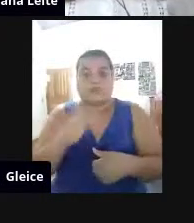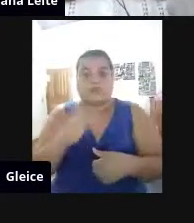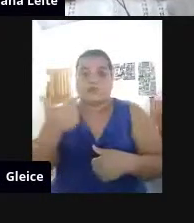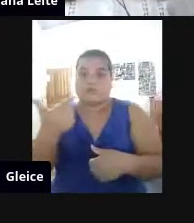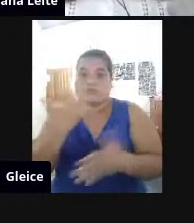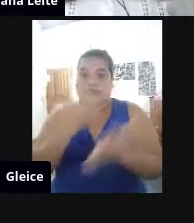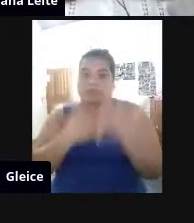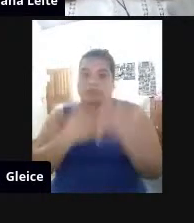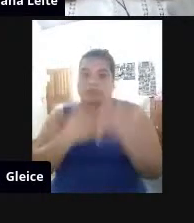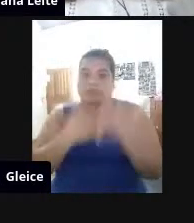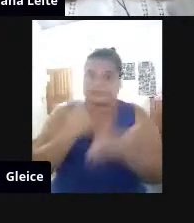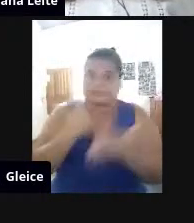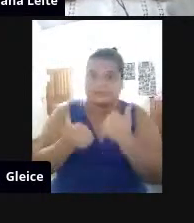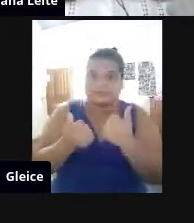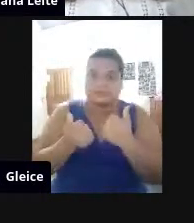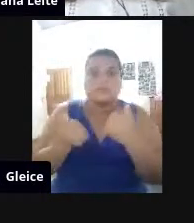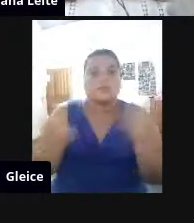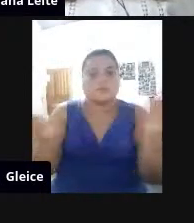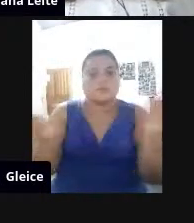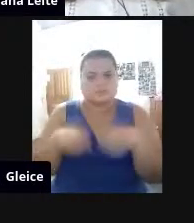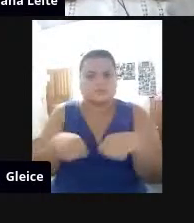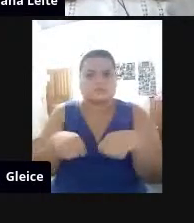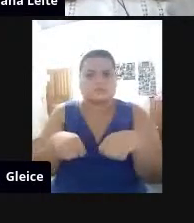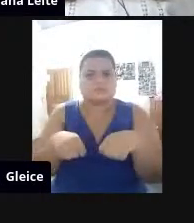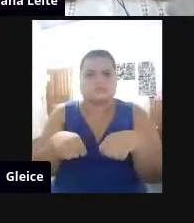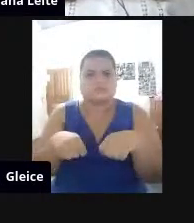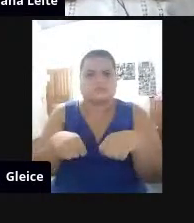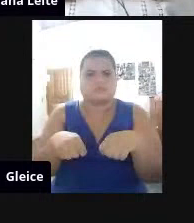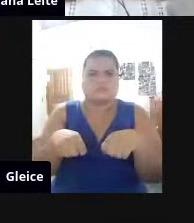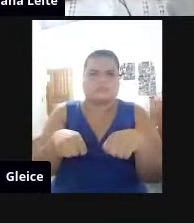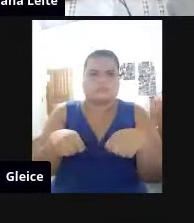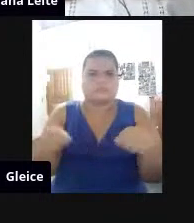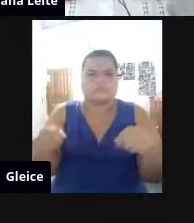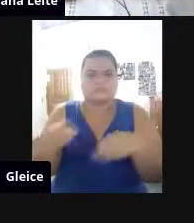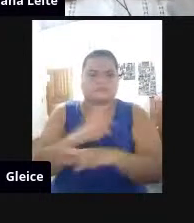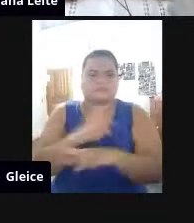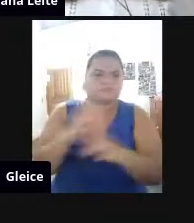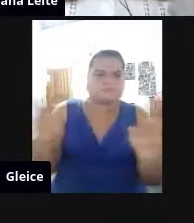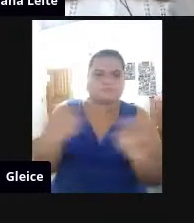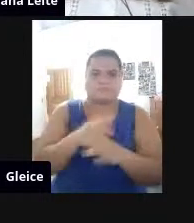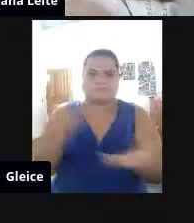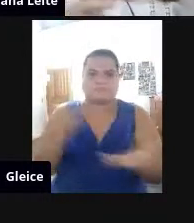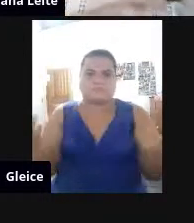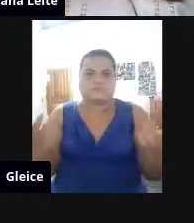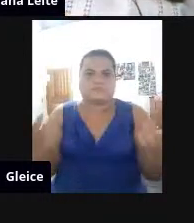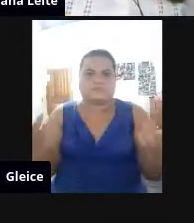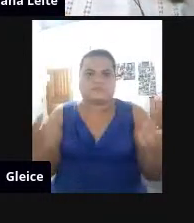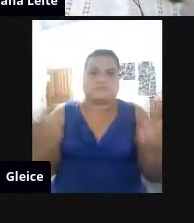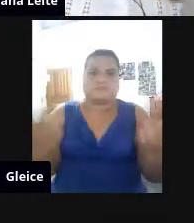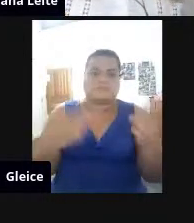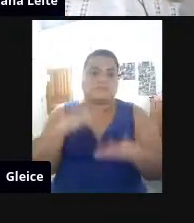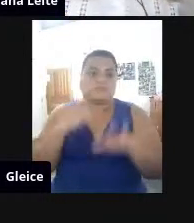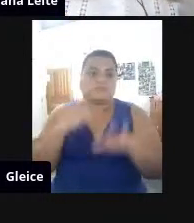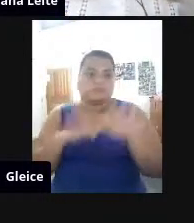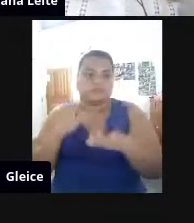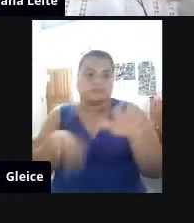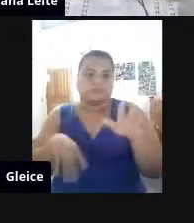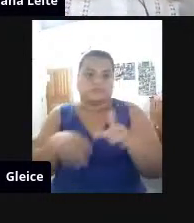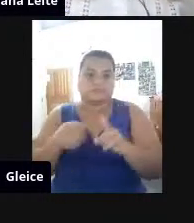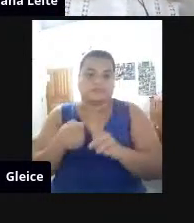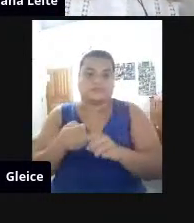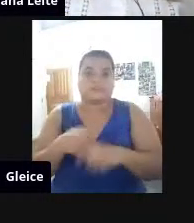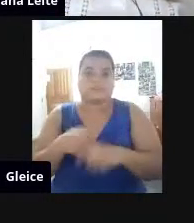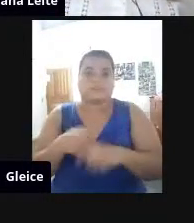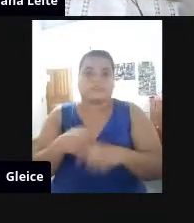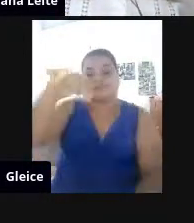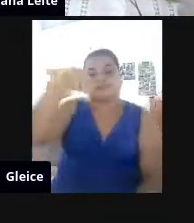ser, ter uma reação cruzada. Então, às vezes, ele tem alergia a nozes, e aí a gente já exclui também outros alimentos